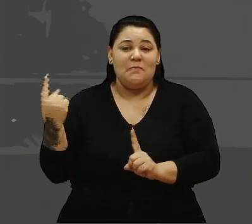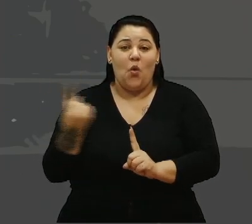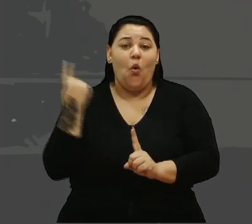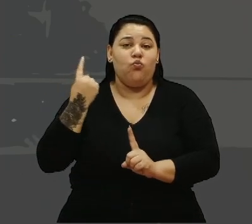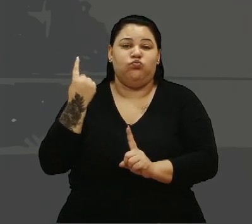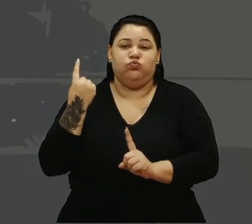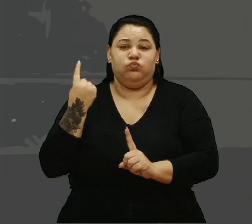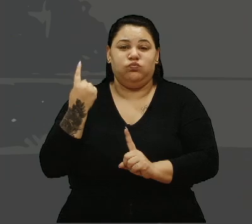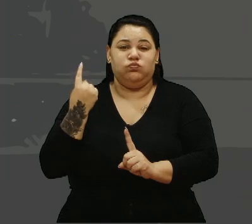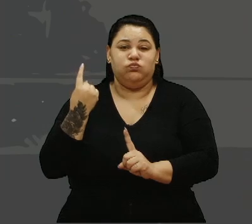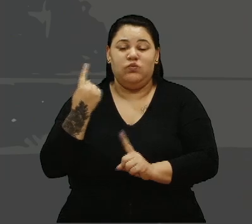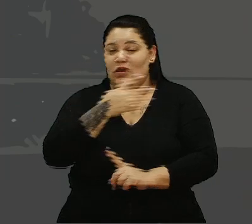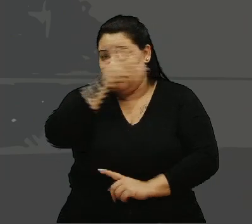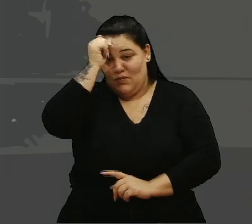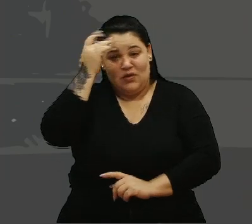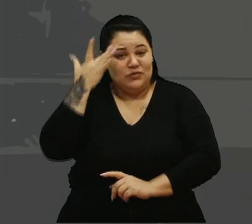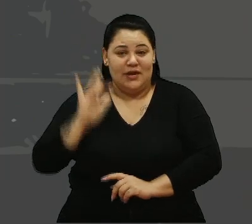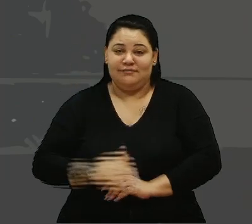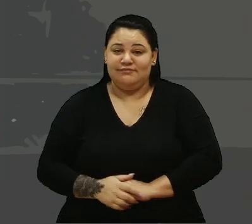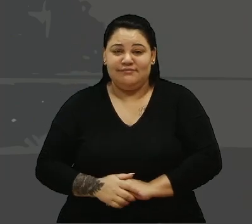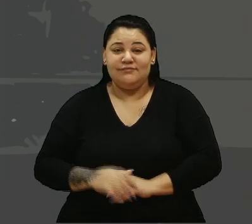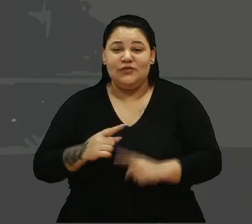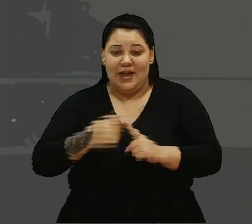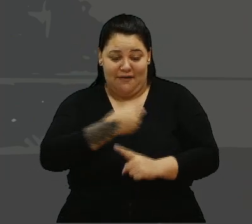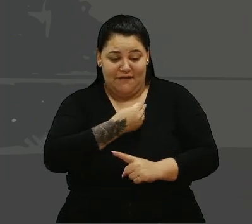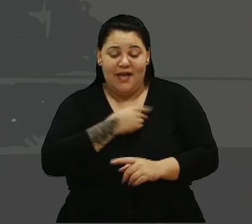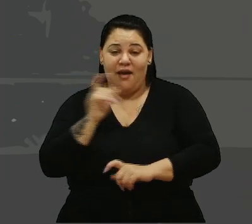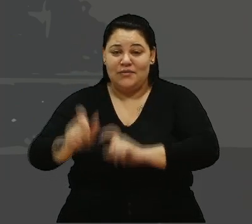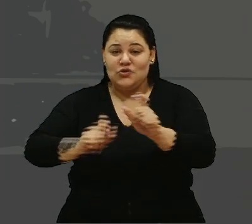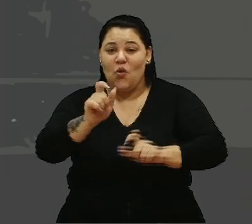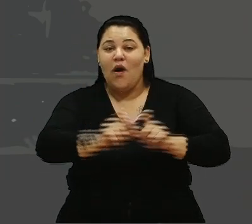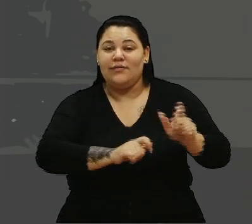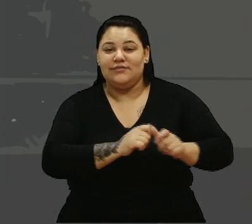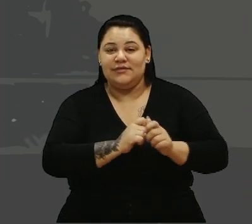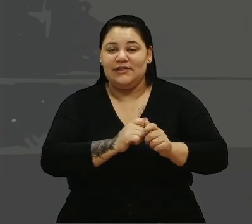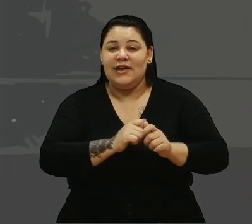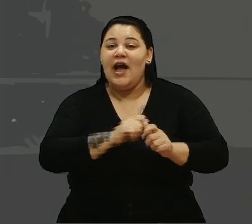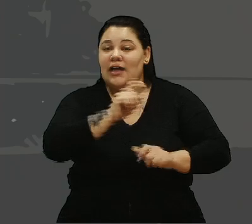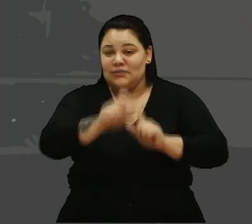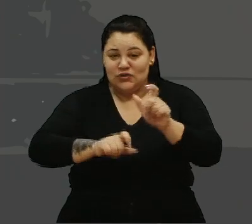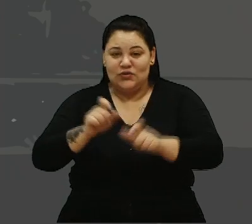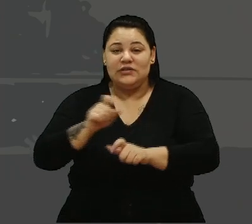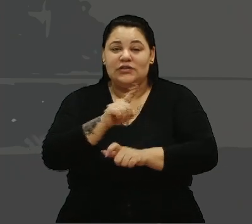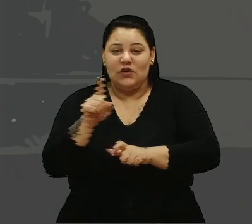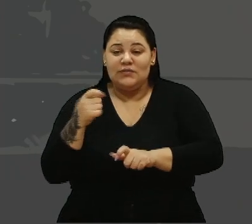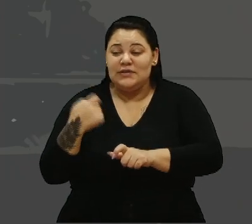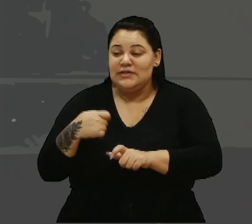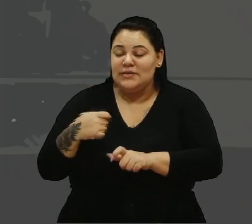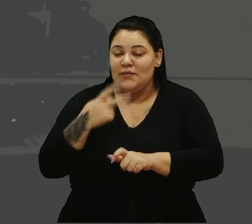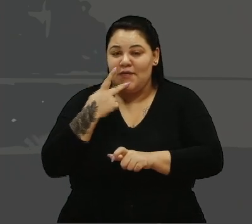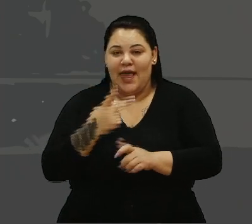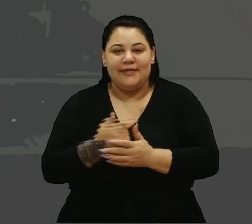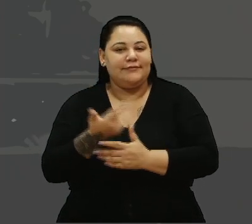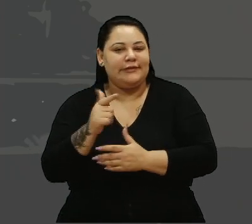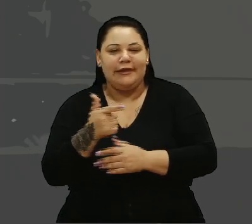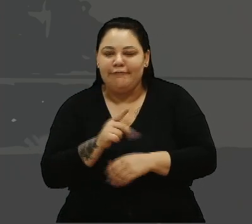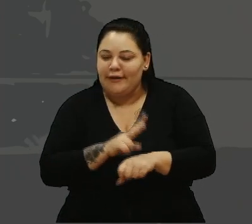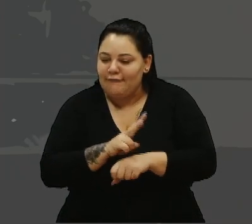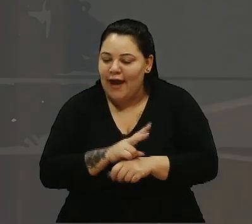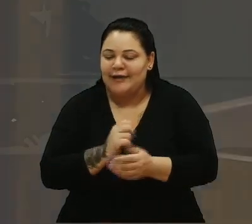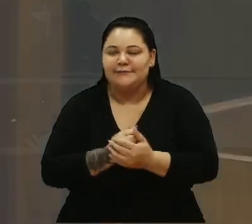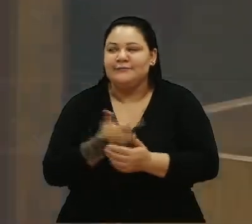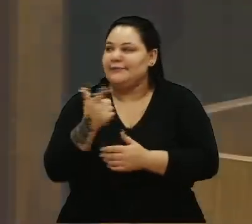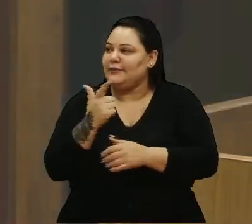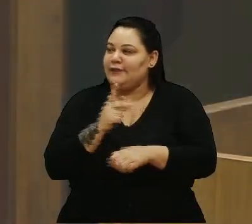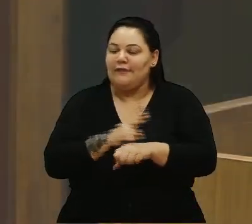eu não sei o que é, porque é a vida das pessoas. Essas pessoas que nós temos que dizer que nos criticam,